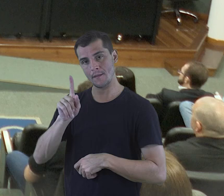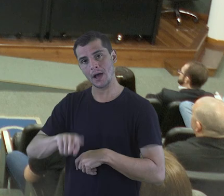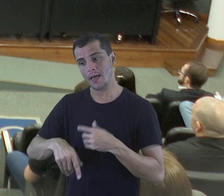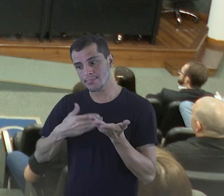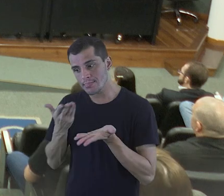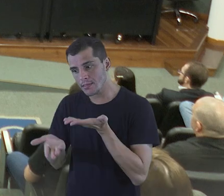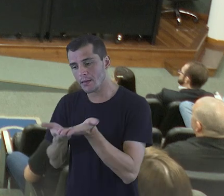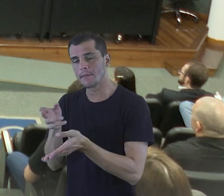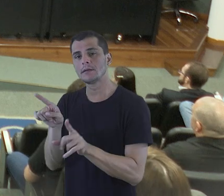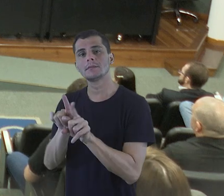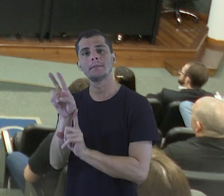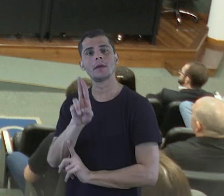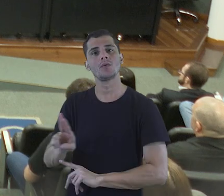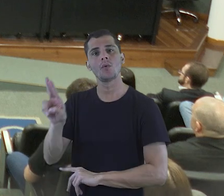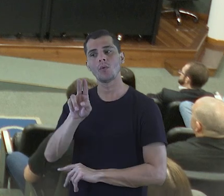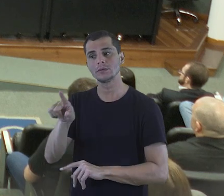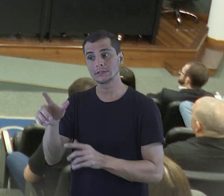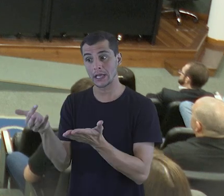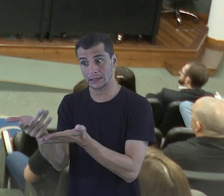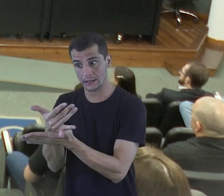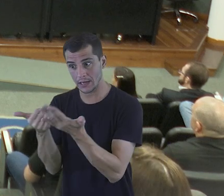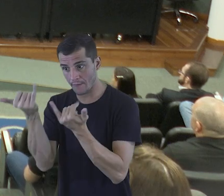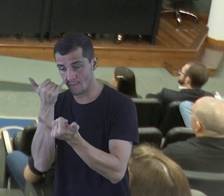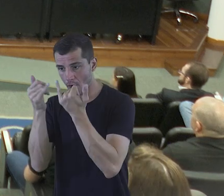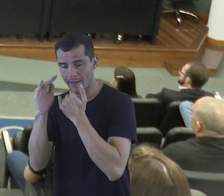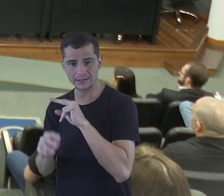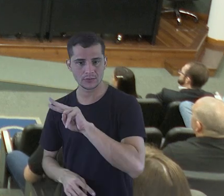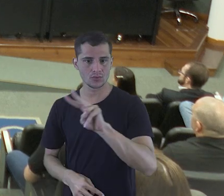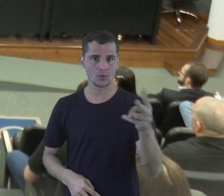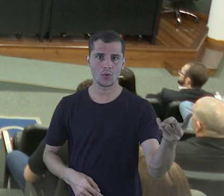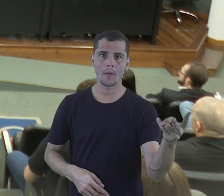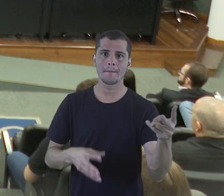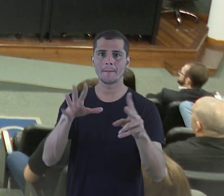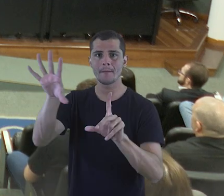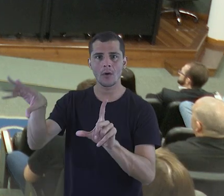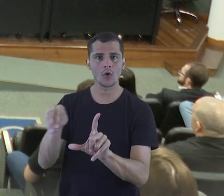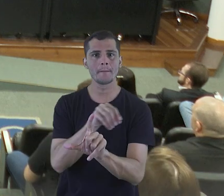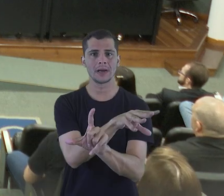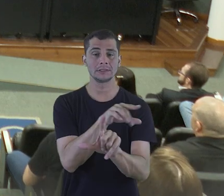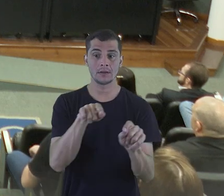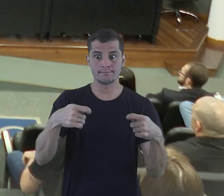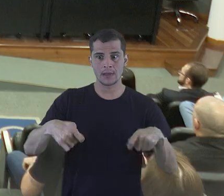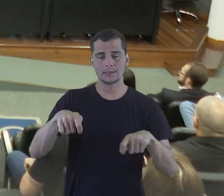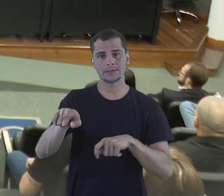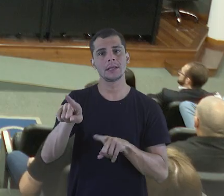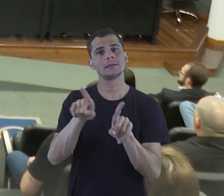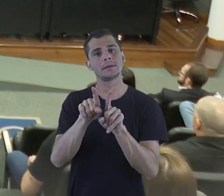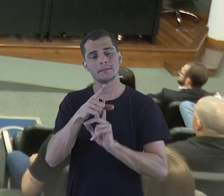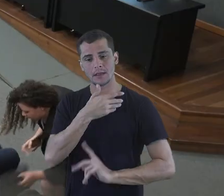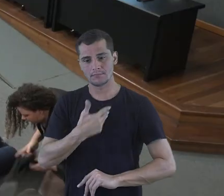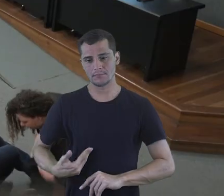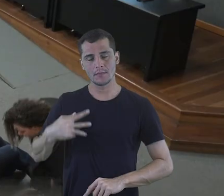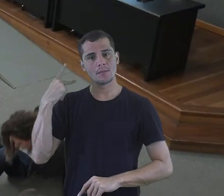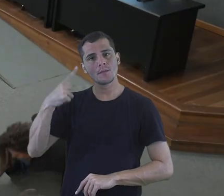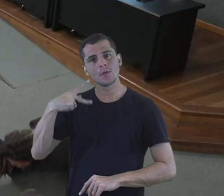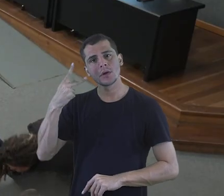e uso compartilhado de dados necessários à execução de políticas públicas